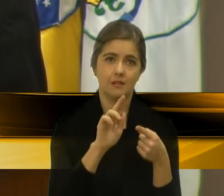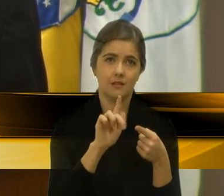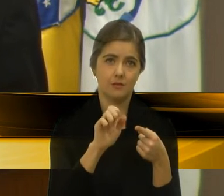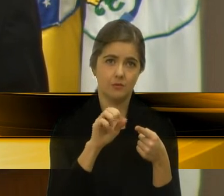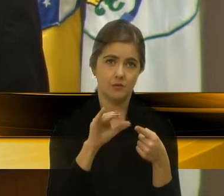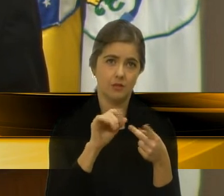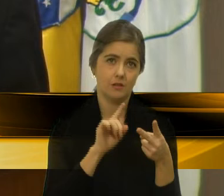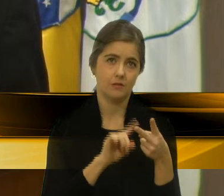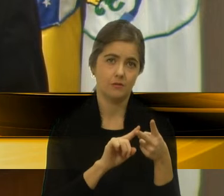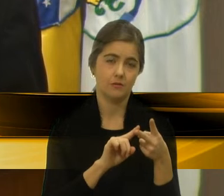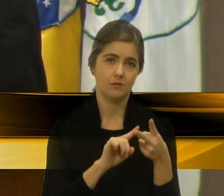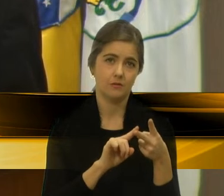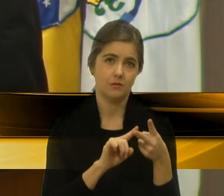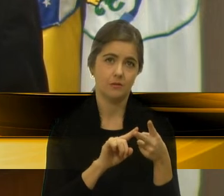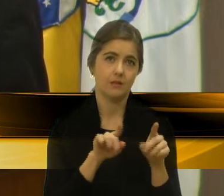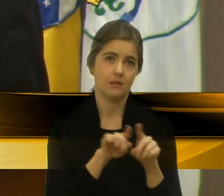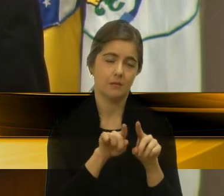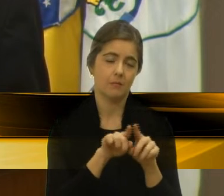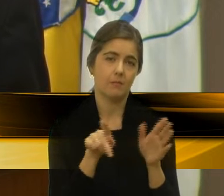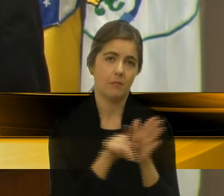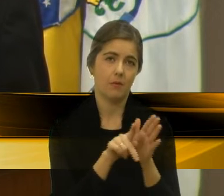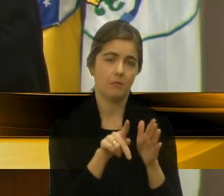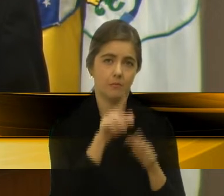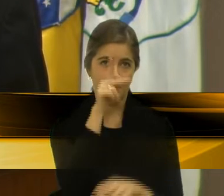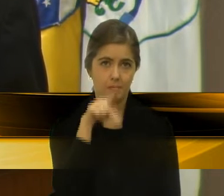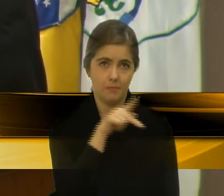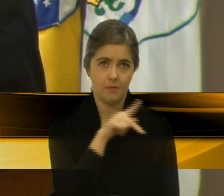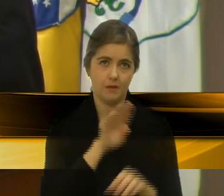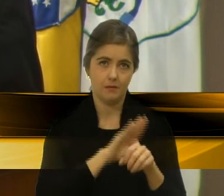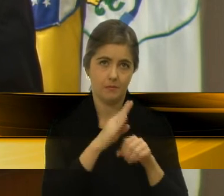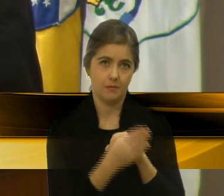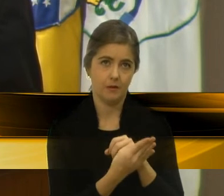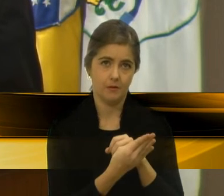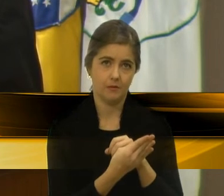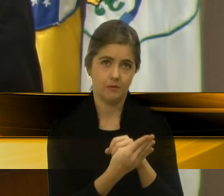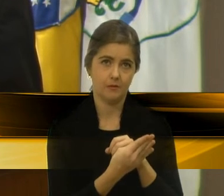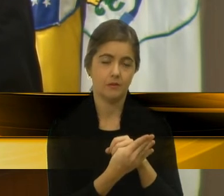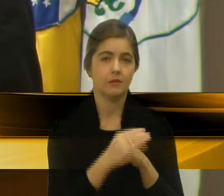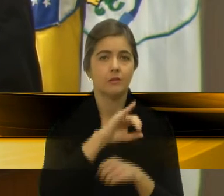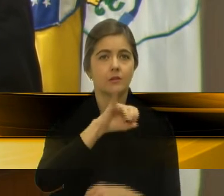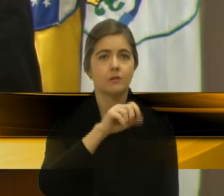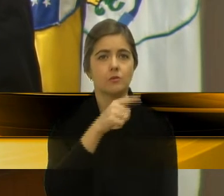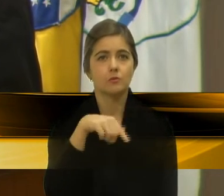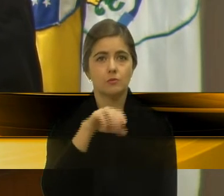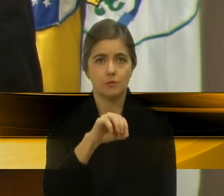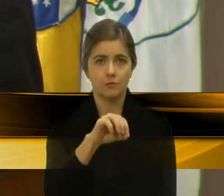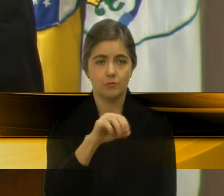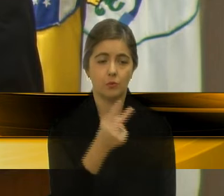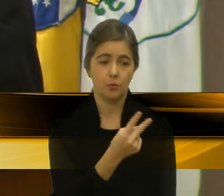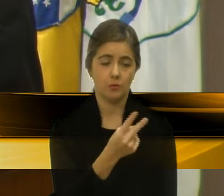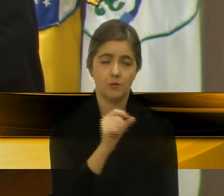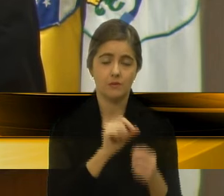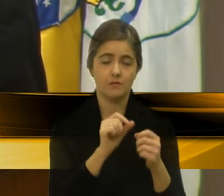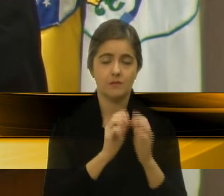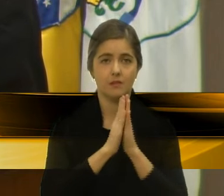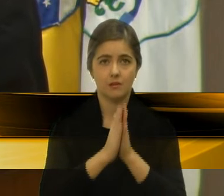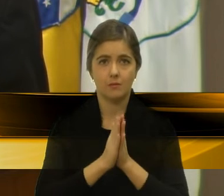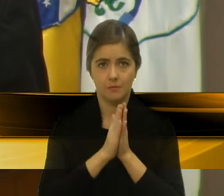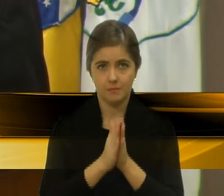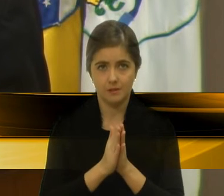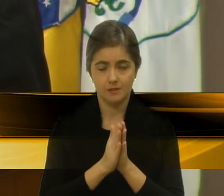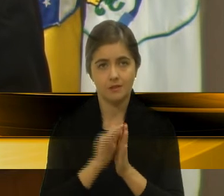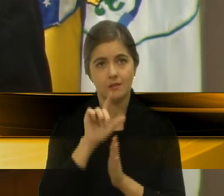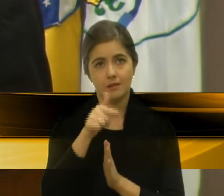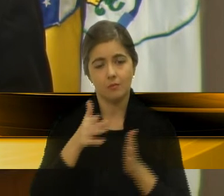além do pároco local de Santa Lúcia, referendo João Marchese. Dom Ambrósio foi sepultado no